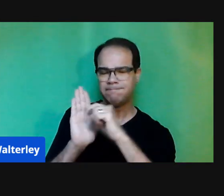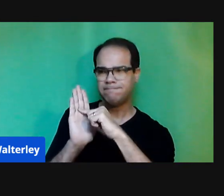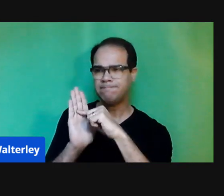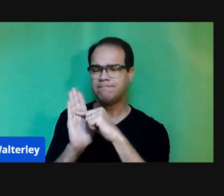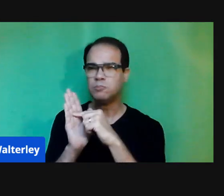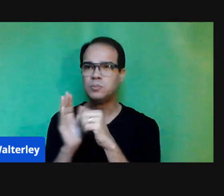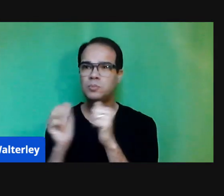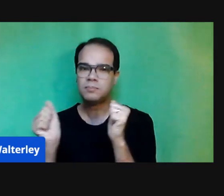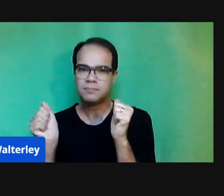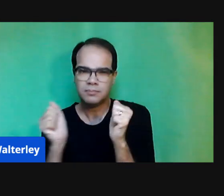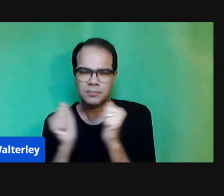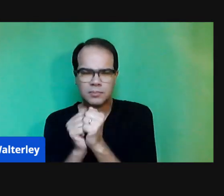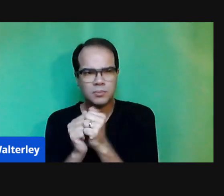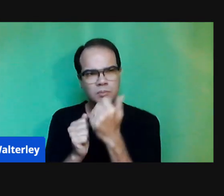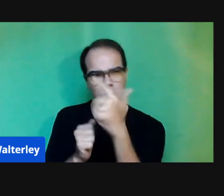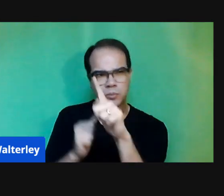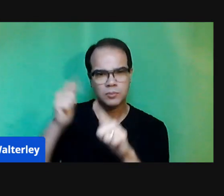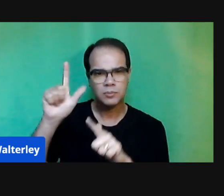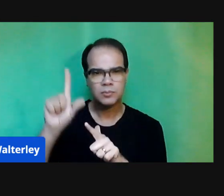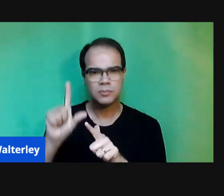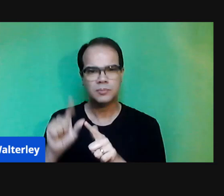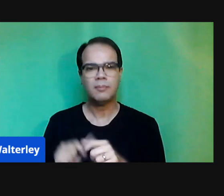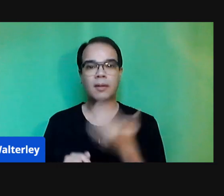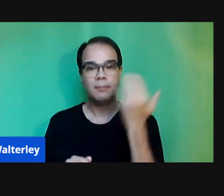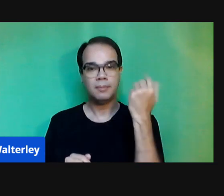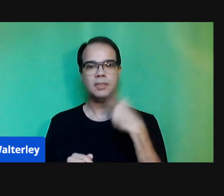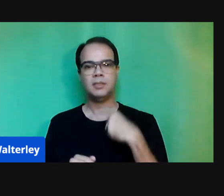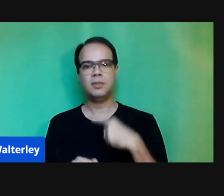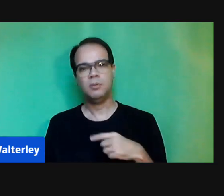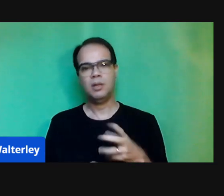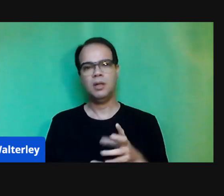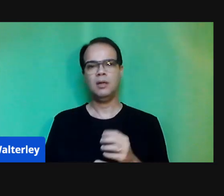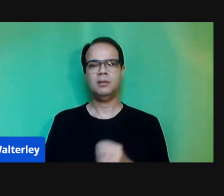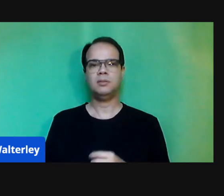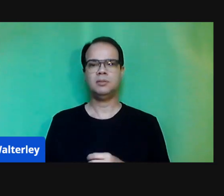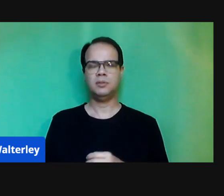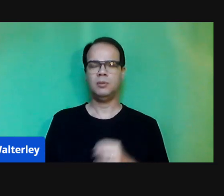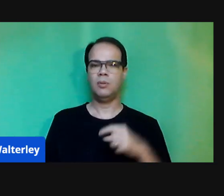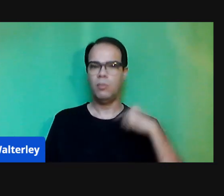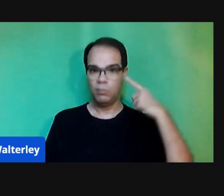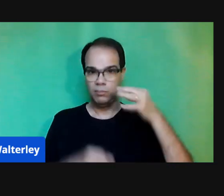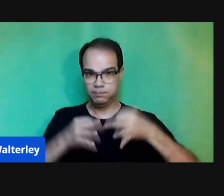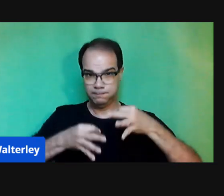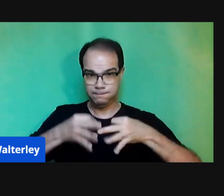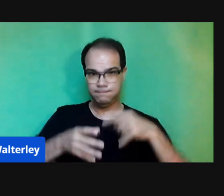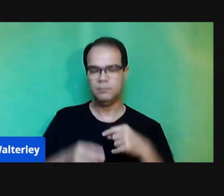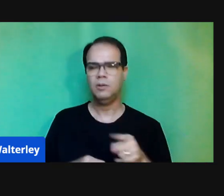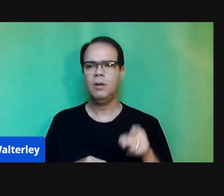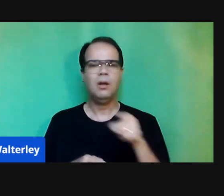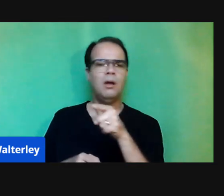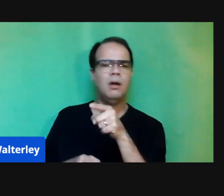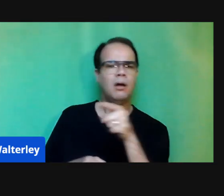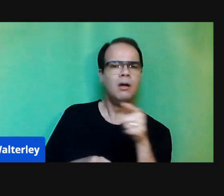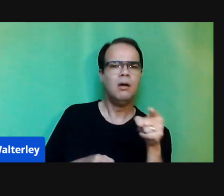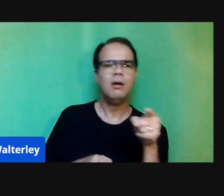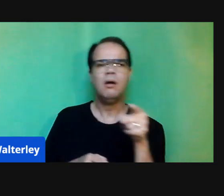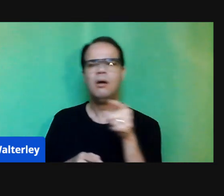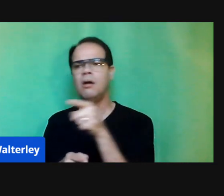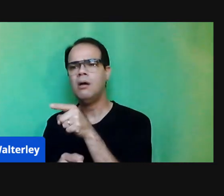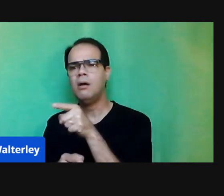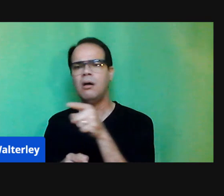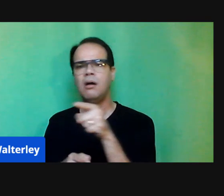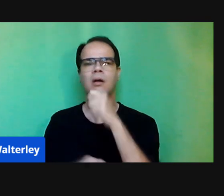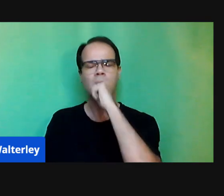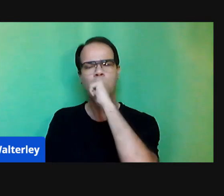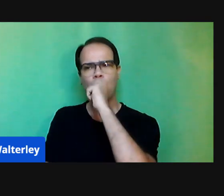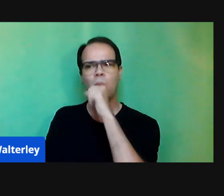bem interessante. Eu fui jurado do Festival Universitário do Audiovisual, conheci um aluno que eu fiquei apaixonado pelo